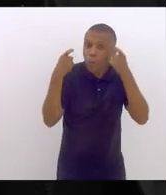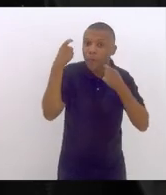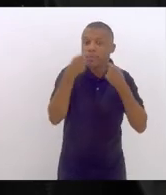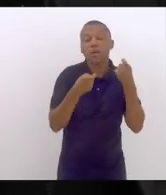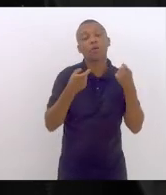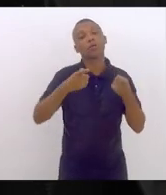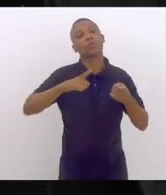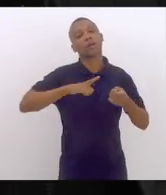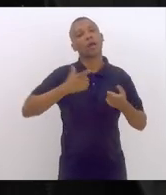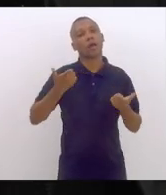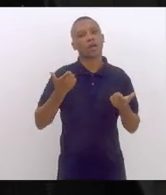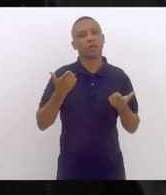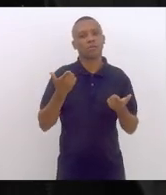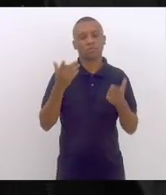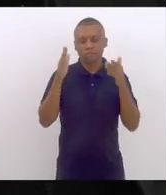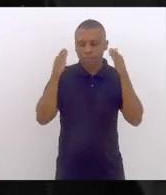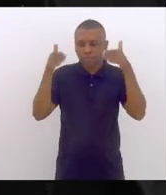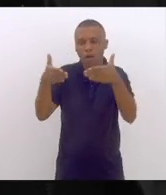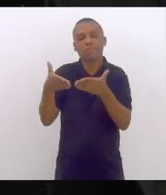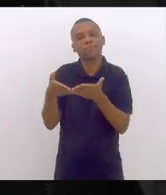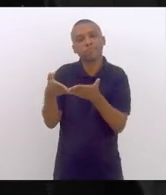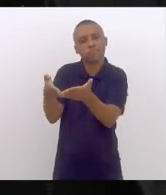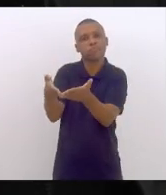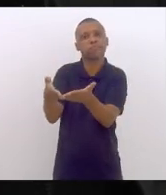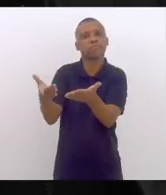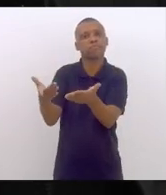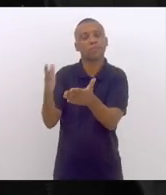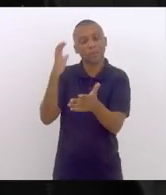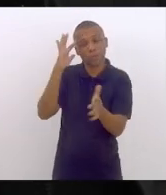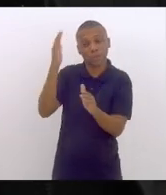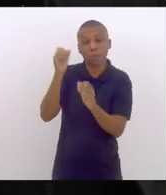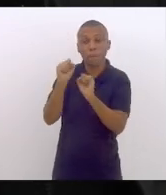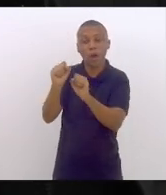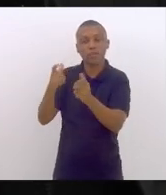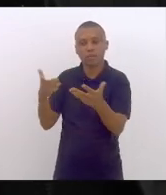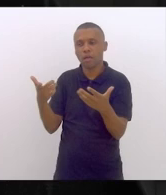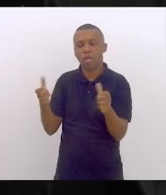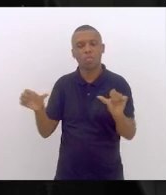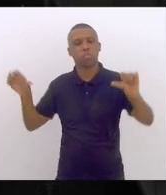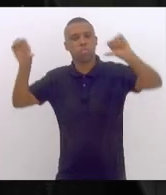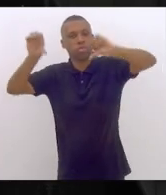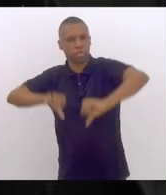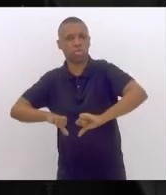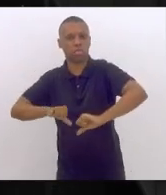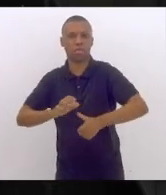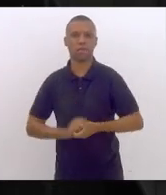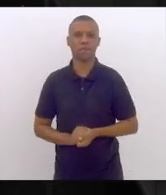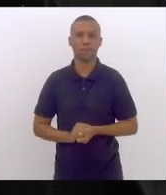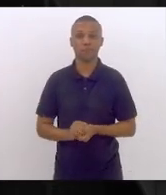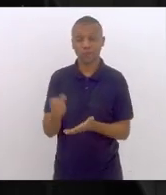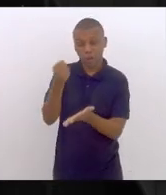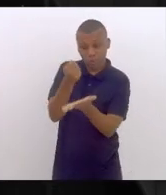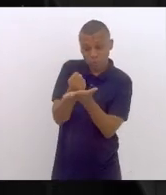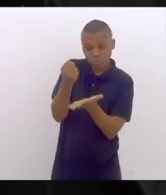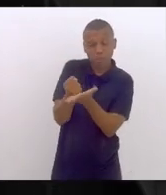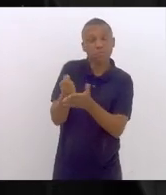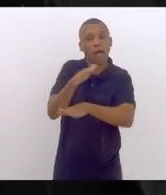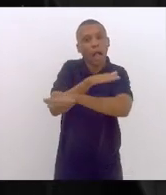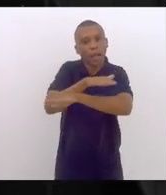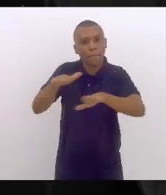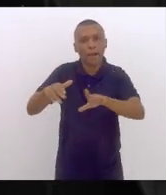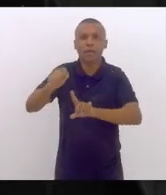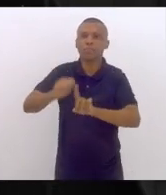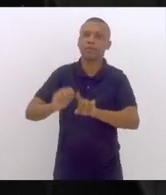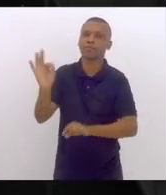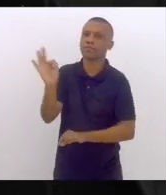transporte ferroviário em situação de pré-colapso e o transporte aquaviário é que vai ter a sua concessão inspirada em fevereiro de